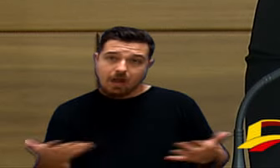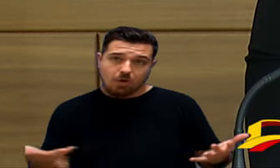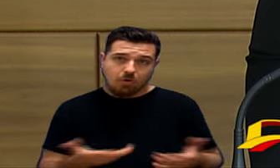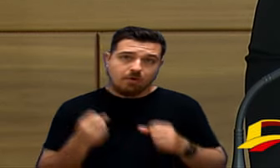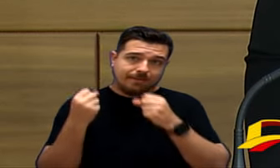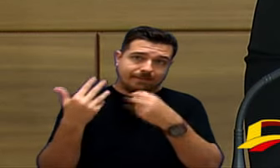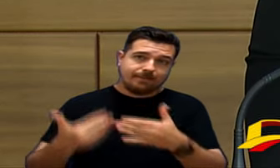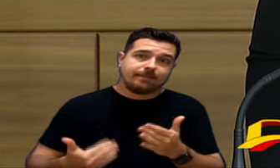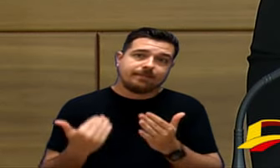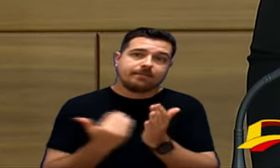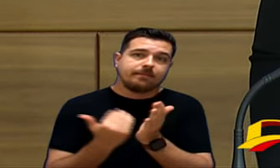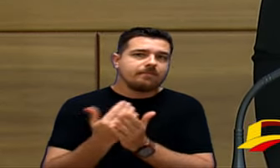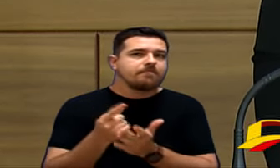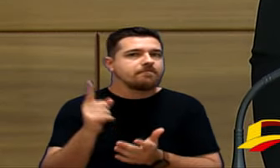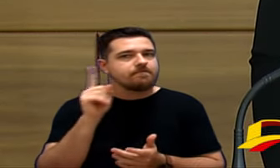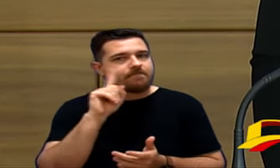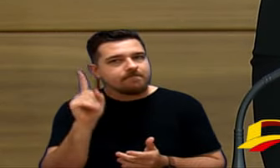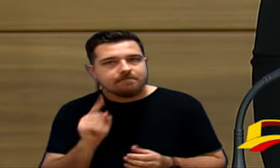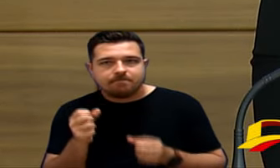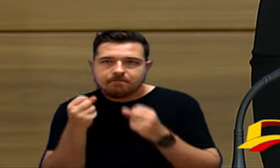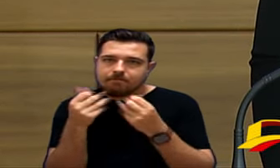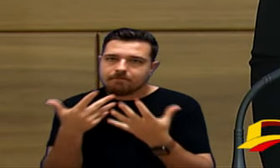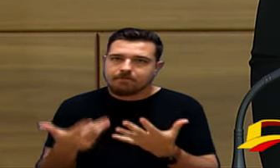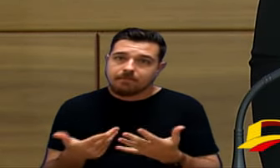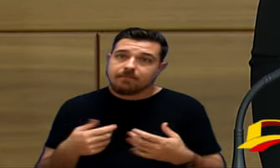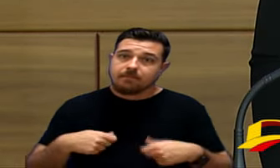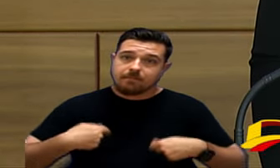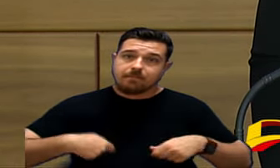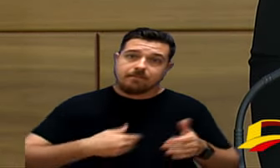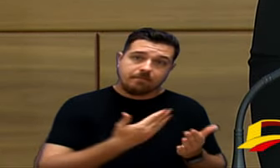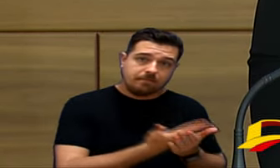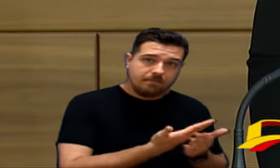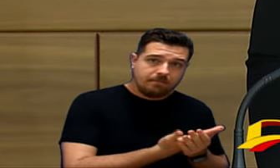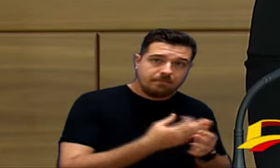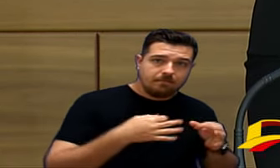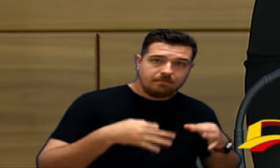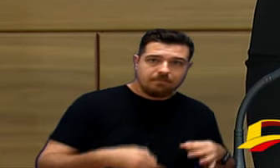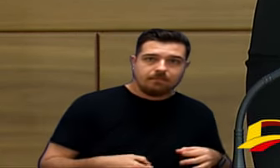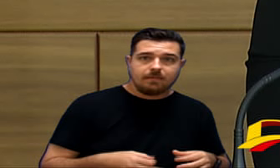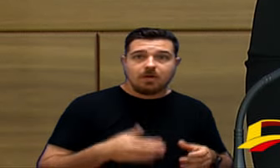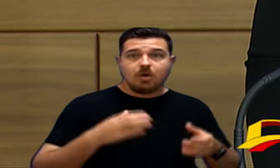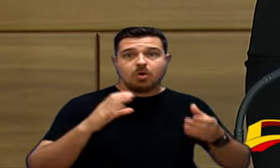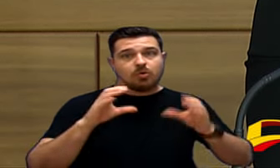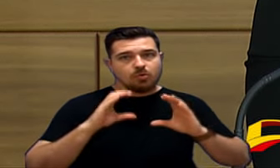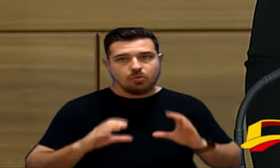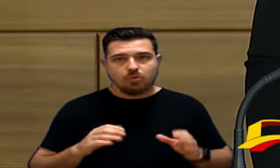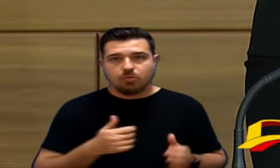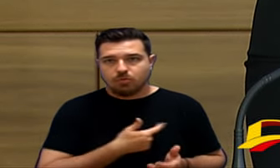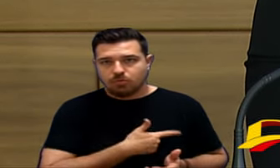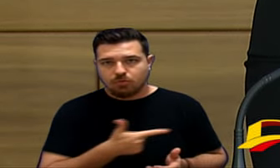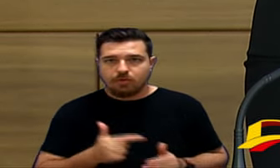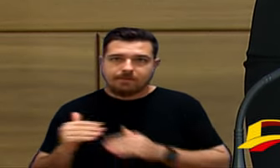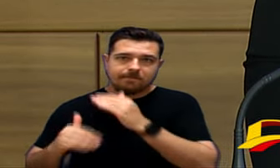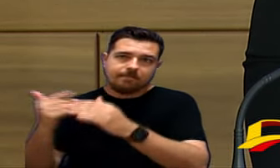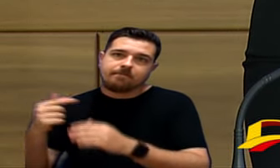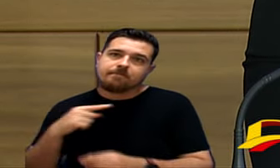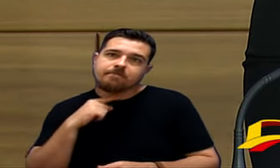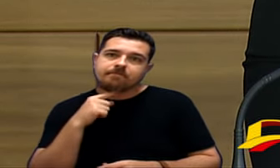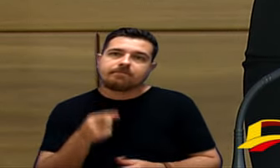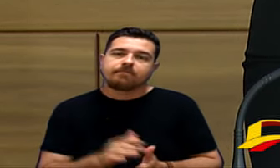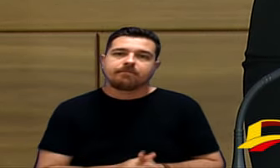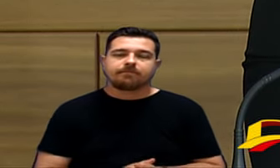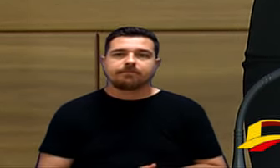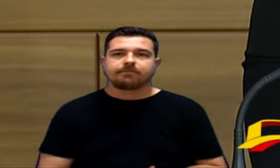momento é possível ou não é possível essa promoção sem um concurso interno de acesso